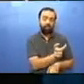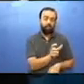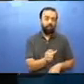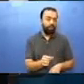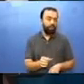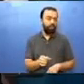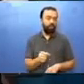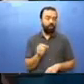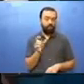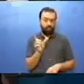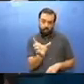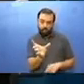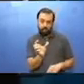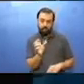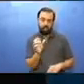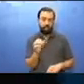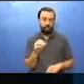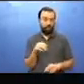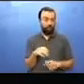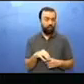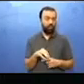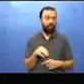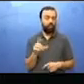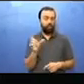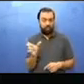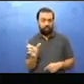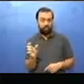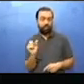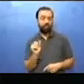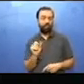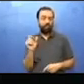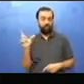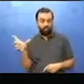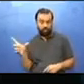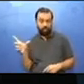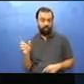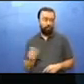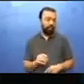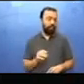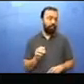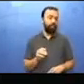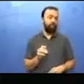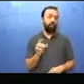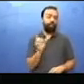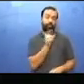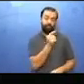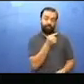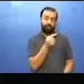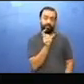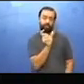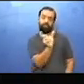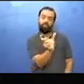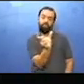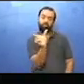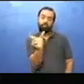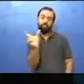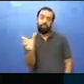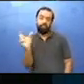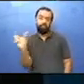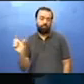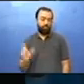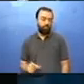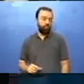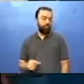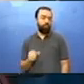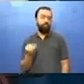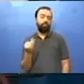O Cordel das Tartarugas. Estas são as palavras do título. Vamos